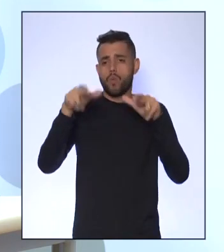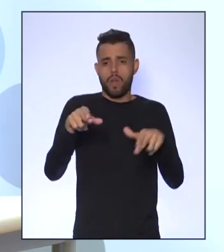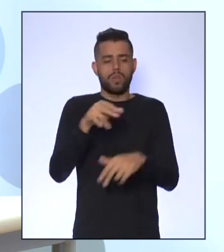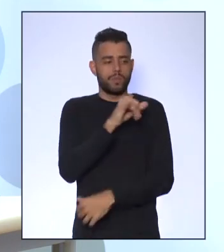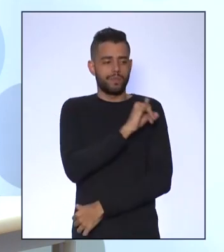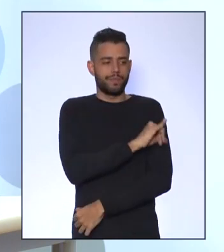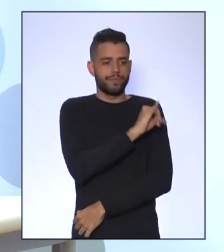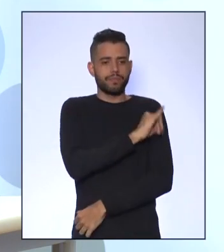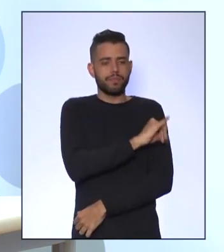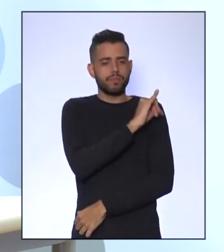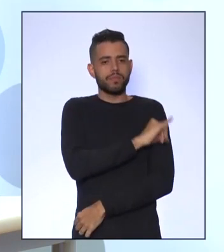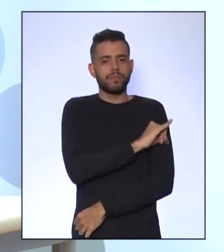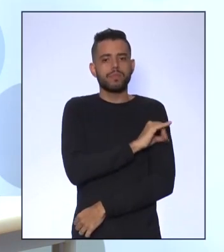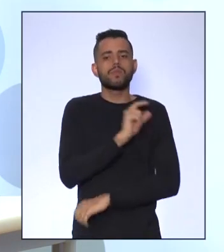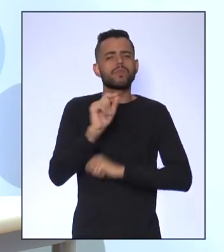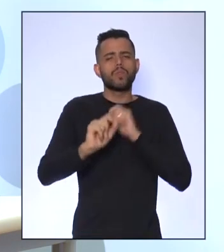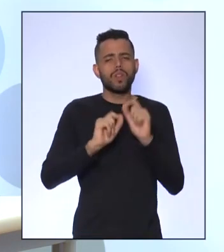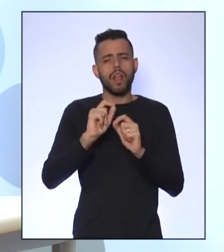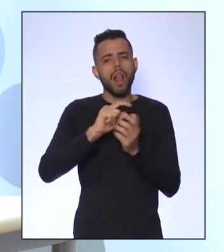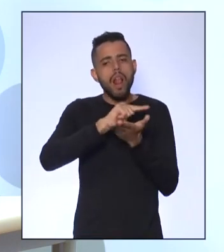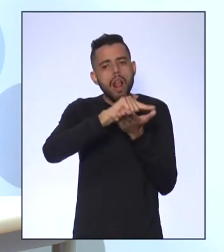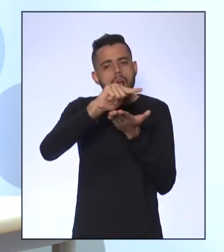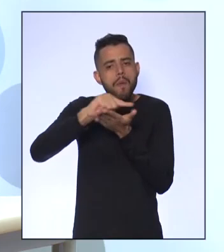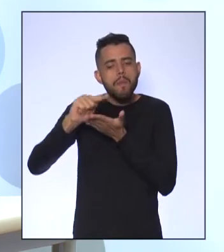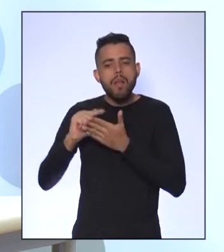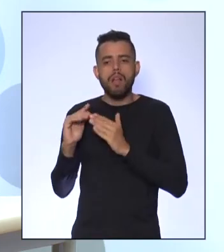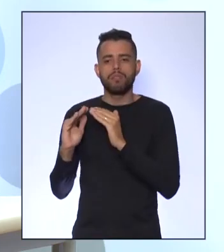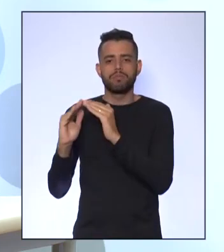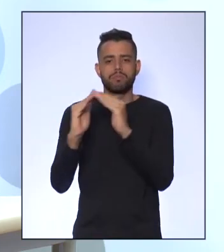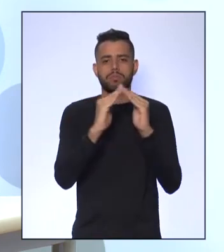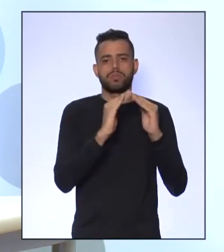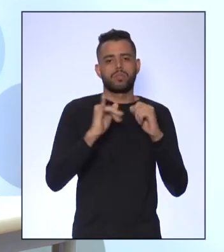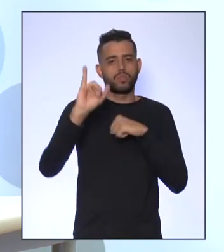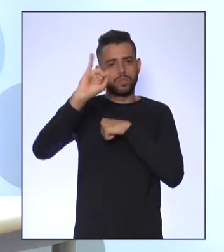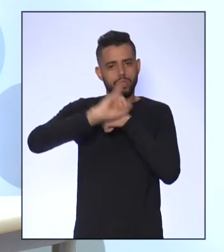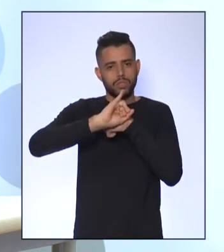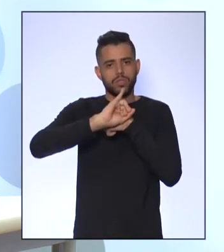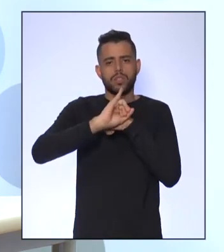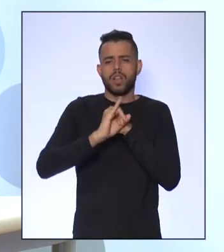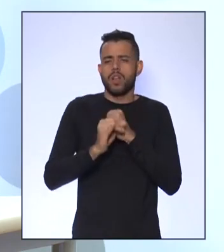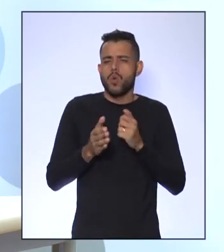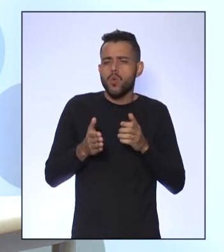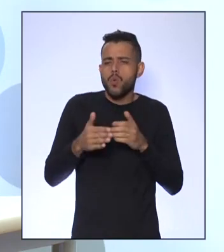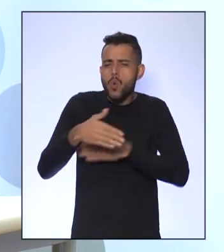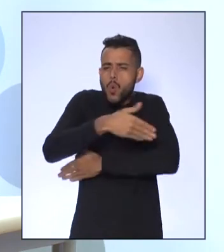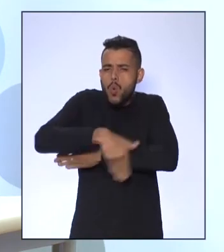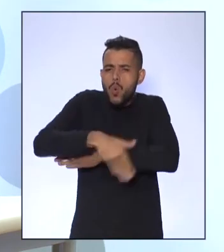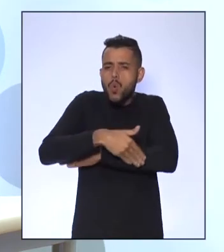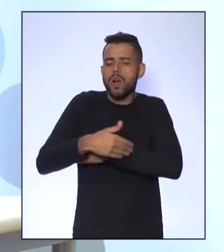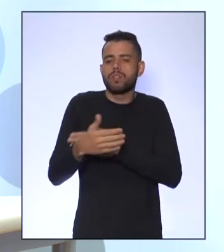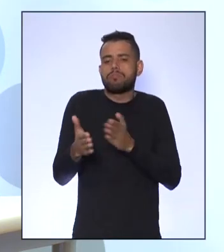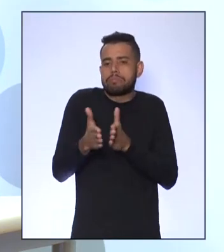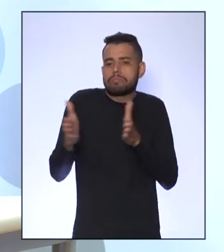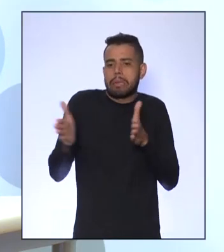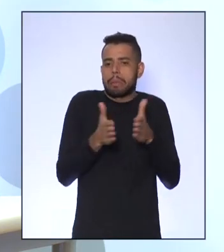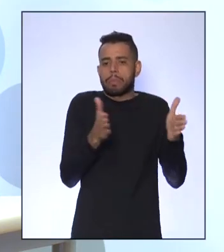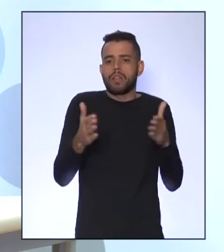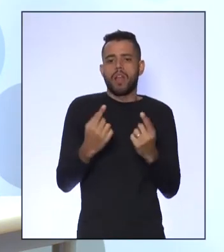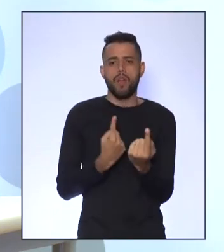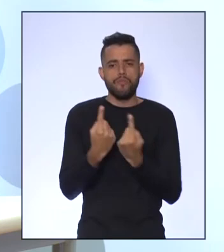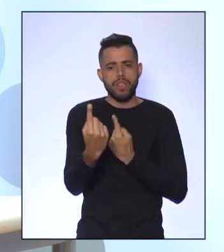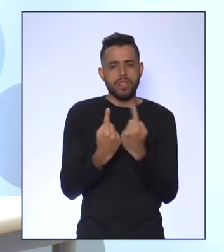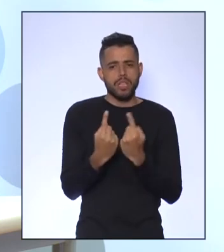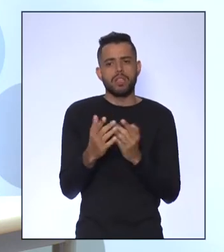decidiu limpar esses cortiços, tirar esses cortiços do centro, abrir grandes ruas, grandes avenidas, e ele decidiu fazendo